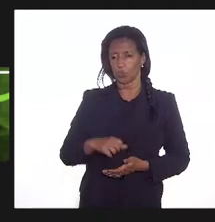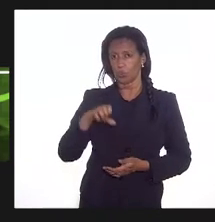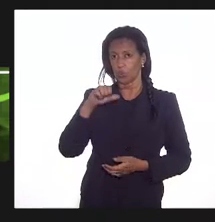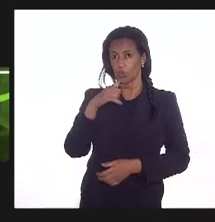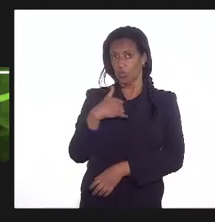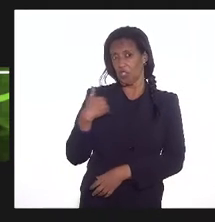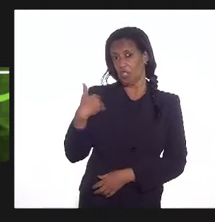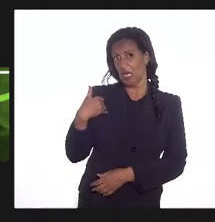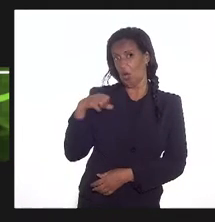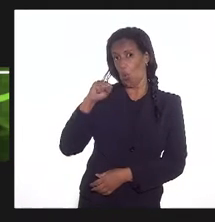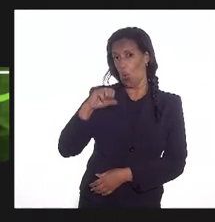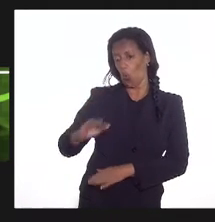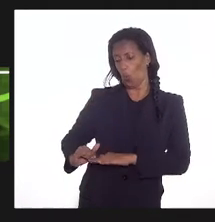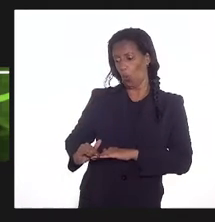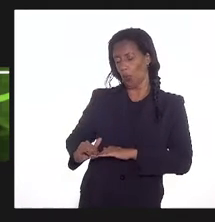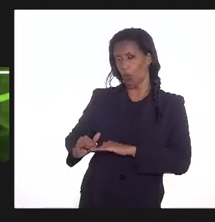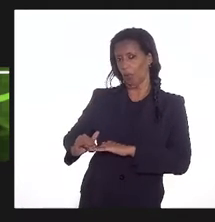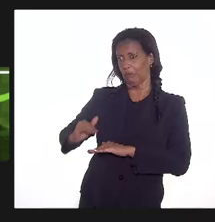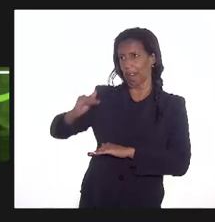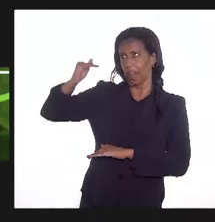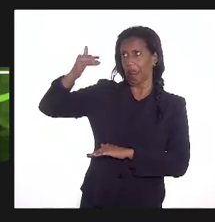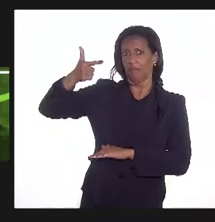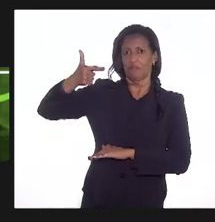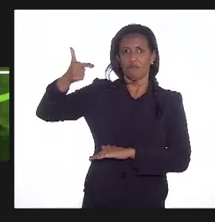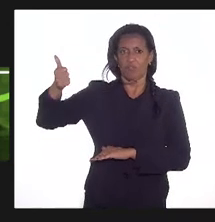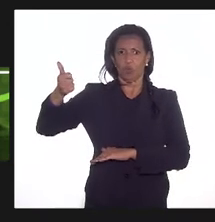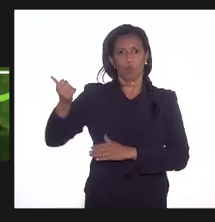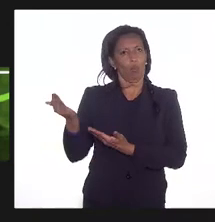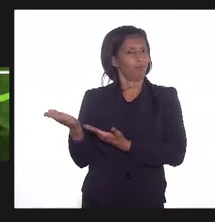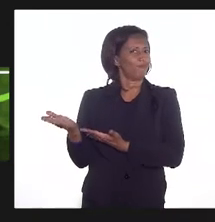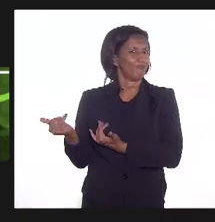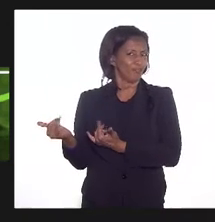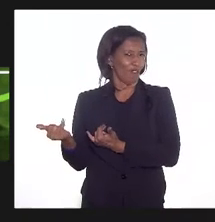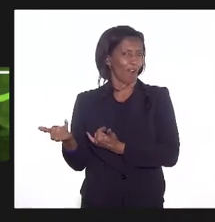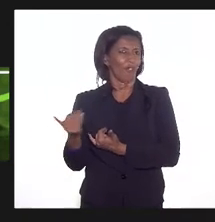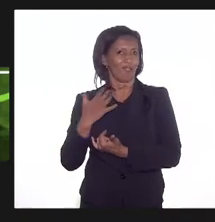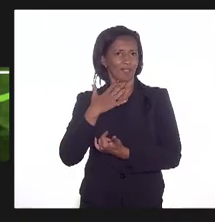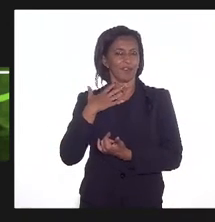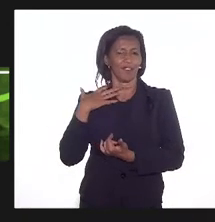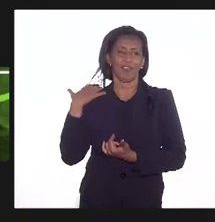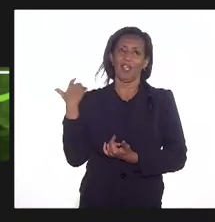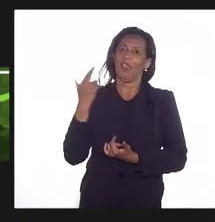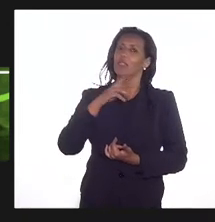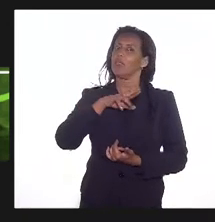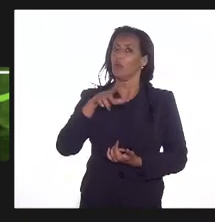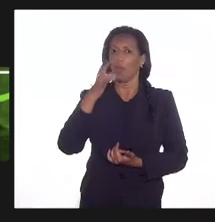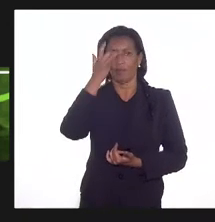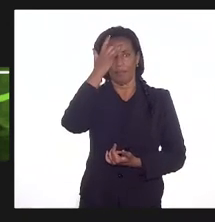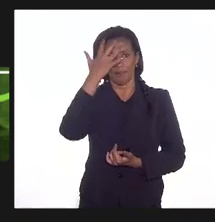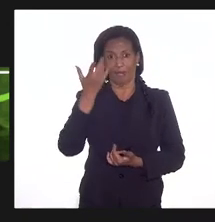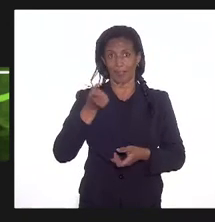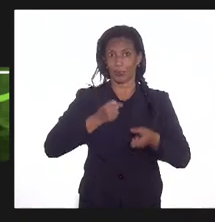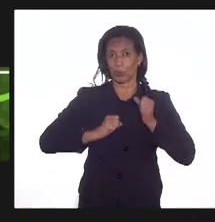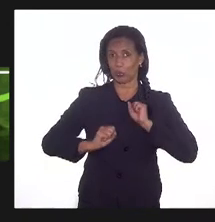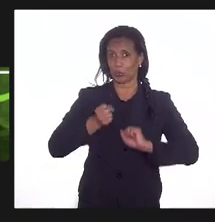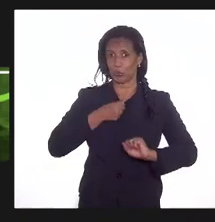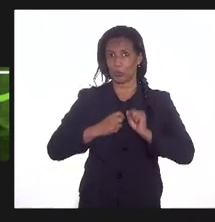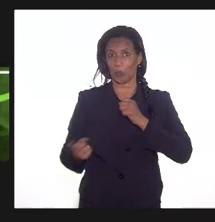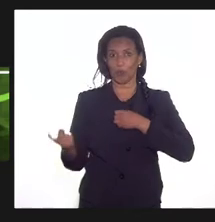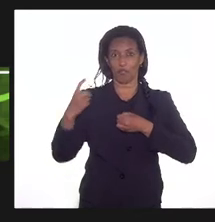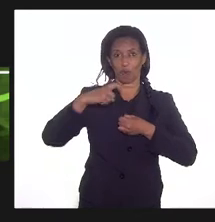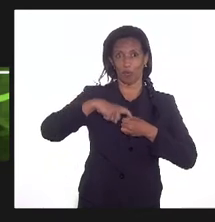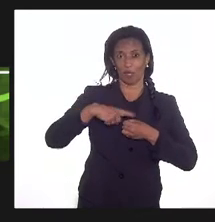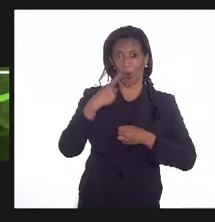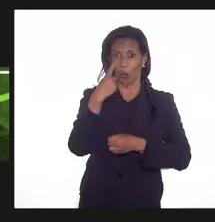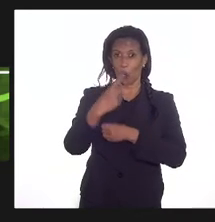21 anos né então são adolescentes vocês sabem que não é fácil né ansiosos por voltar a gente